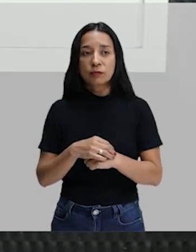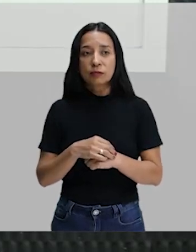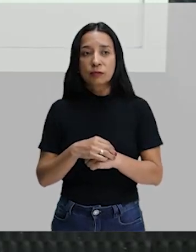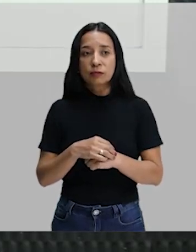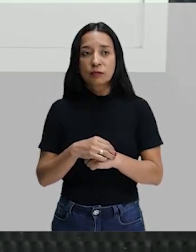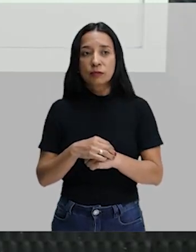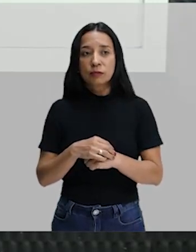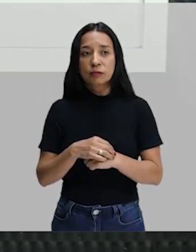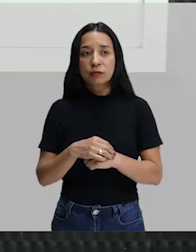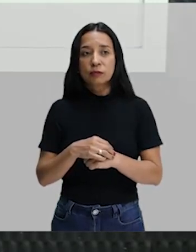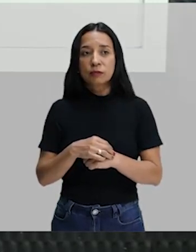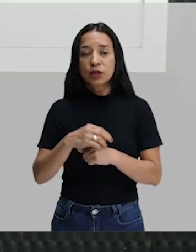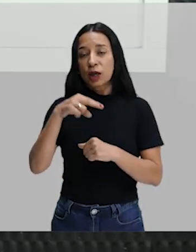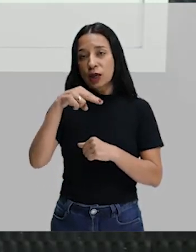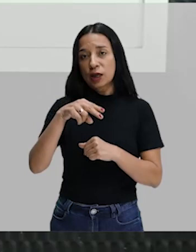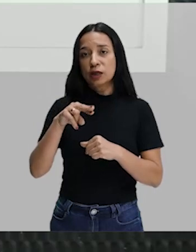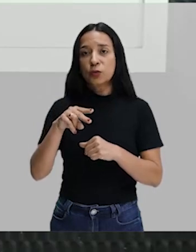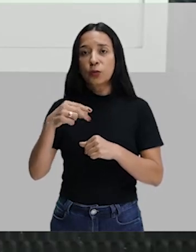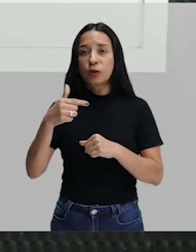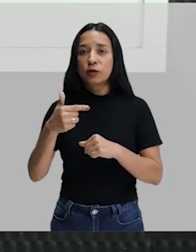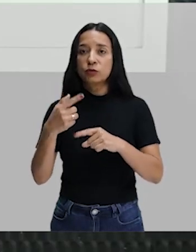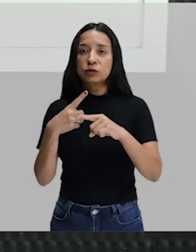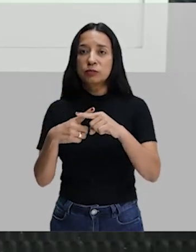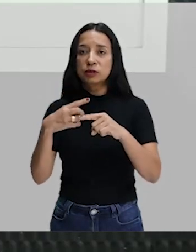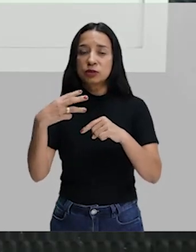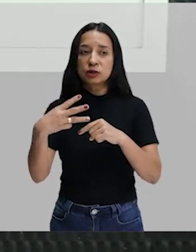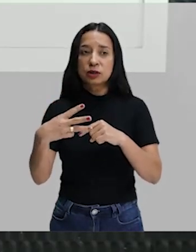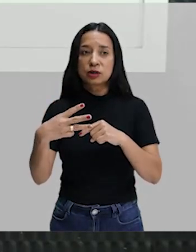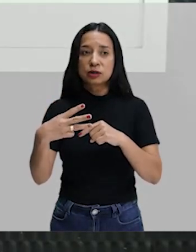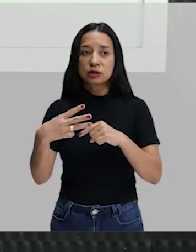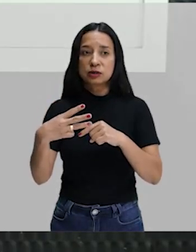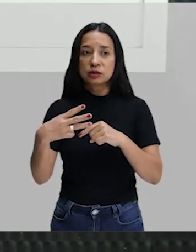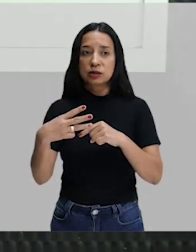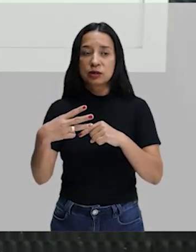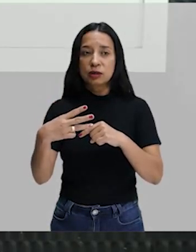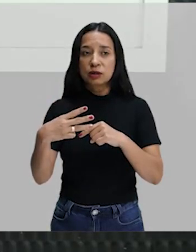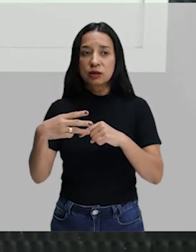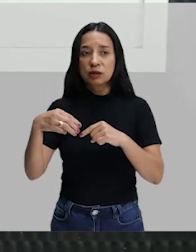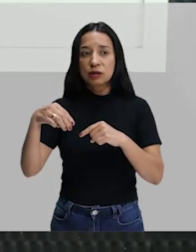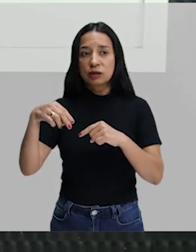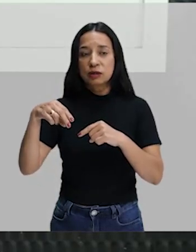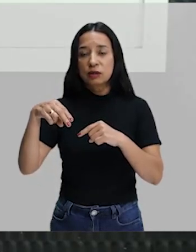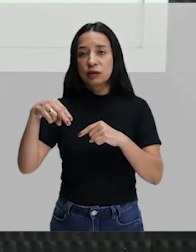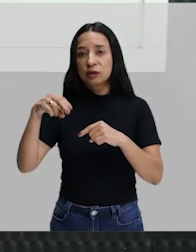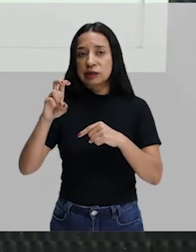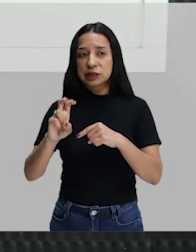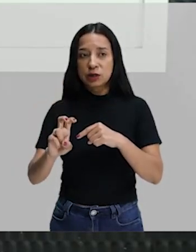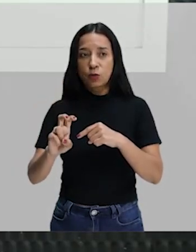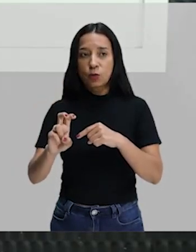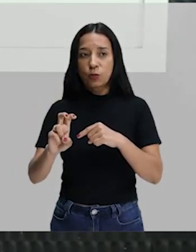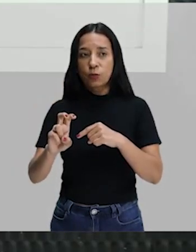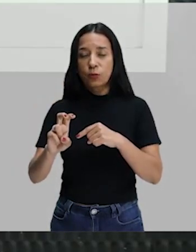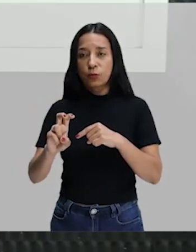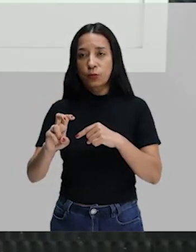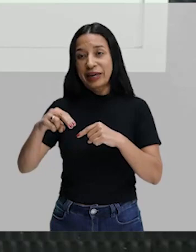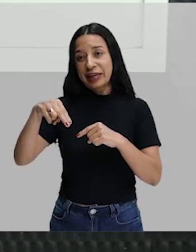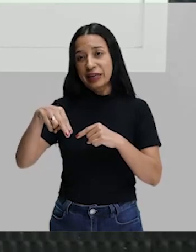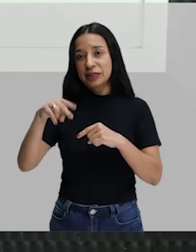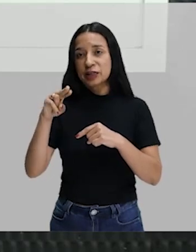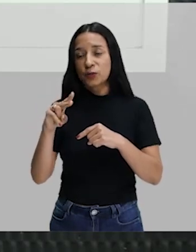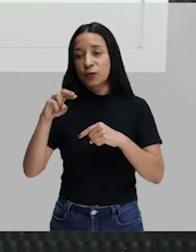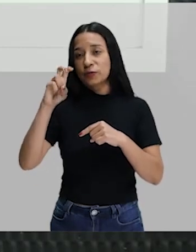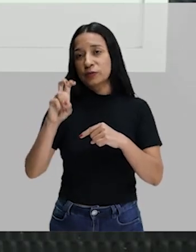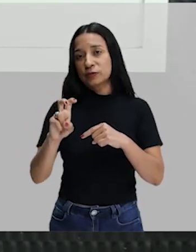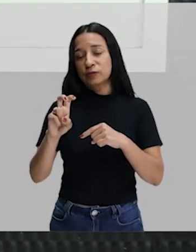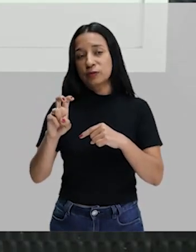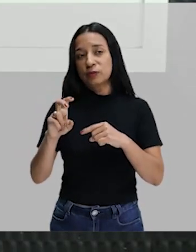que o n é igual a 5. Certo? Então, encontramos aí o valor de m